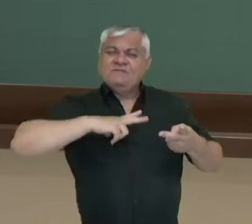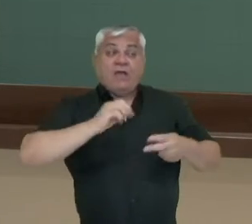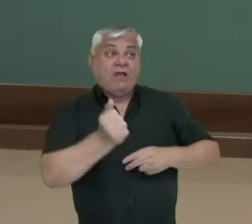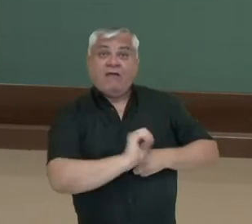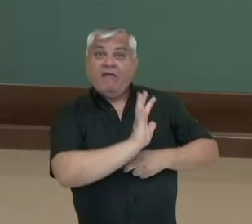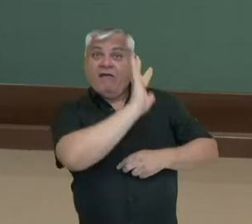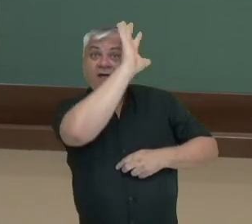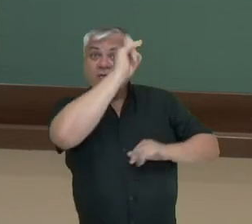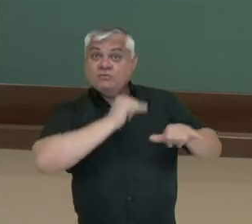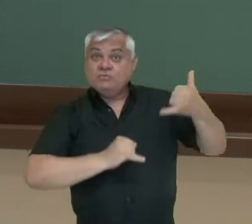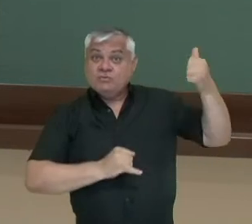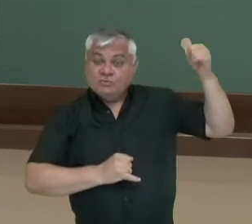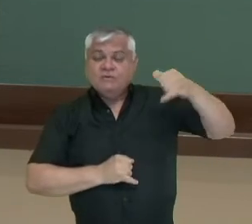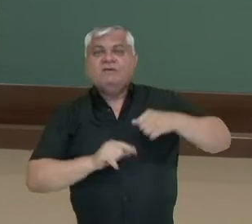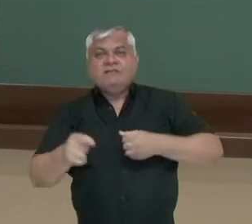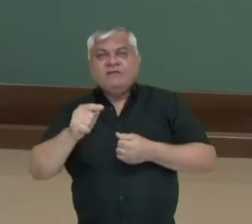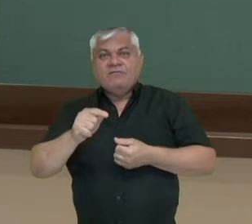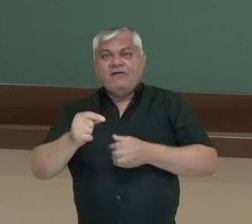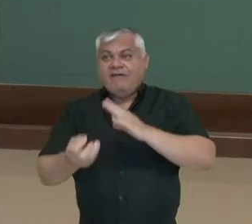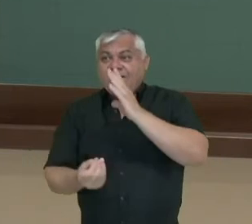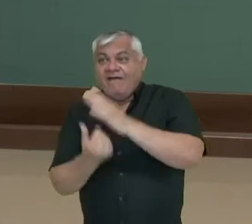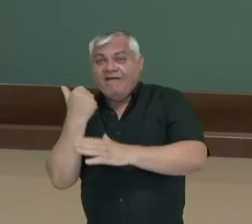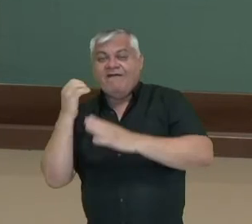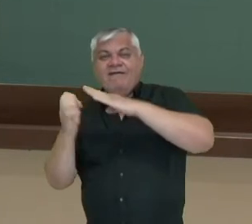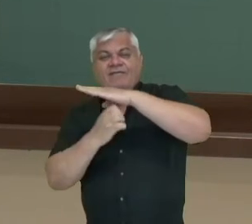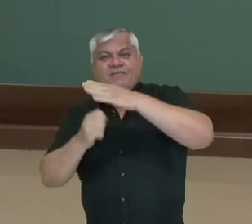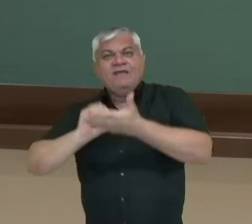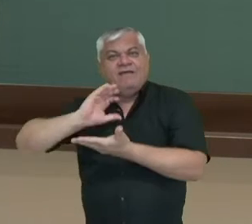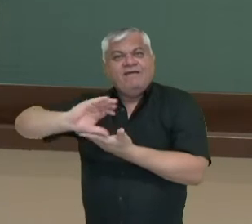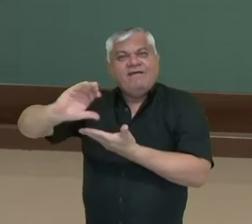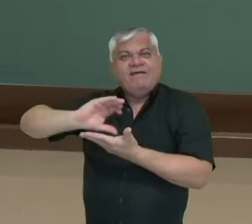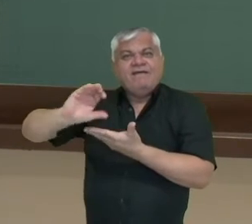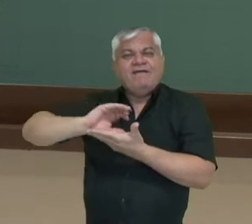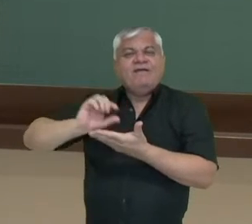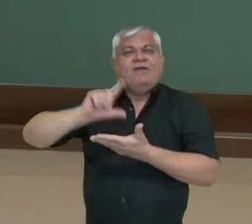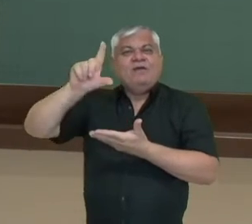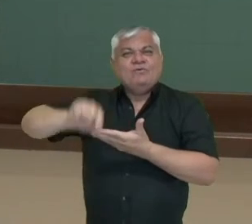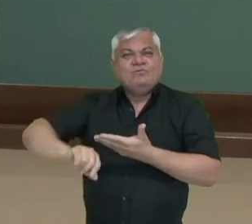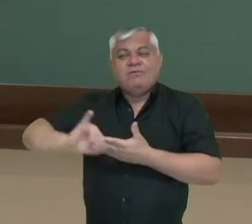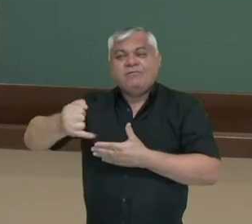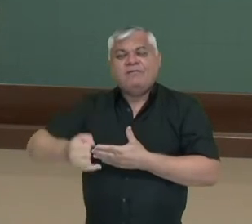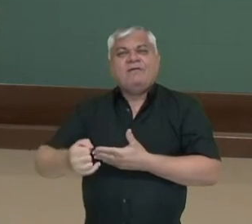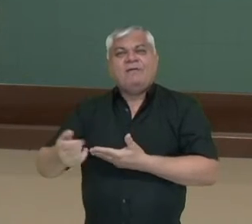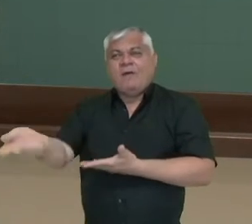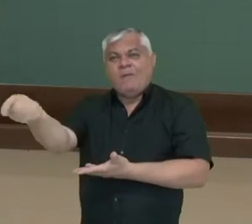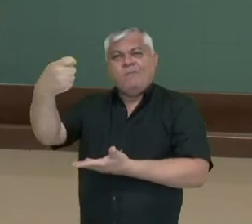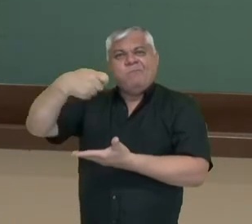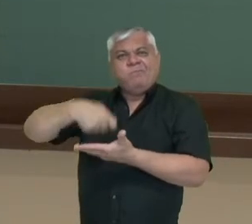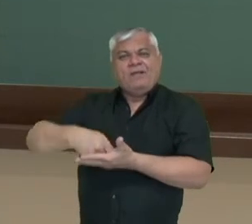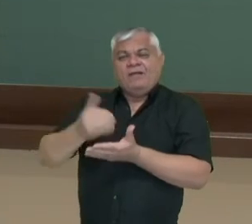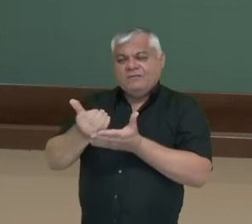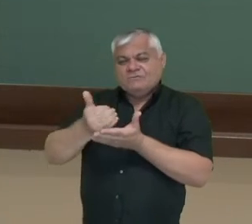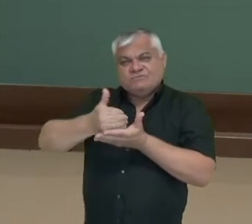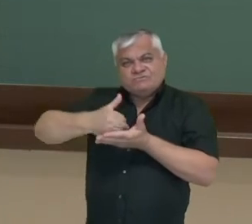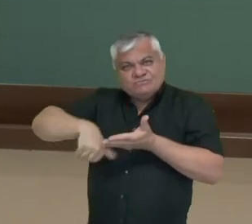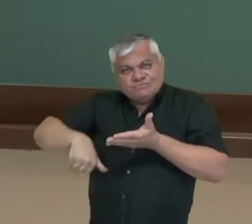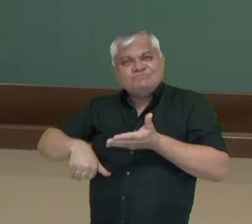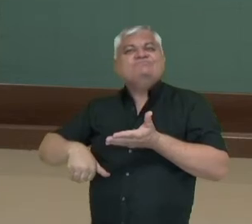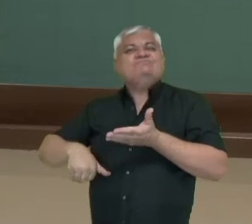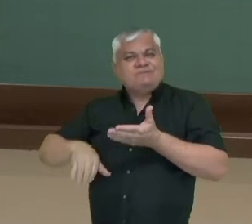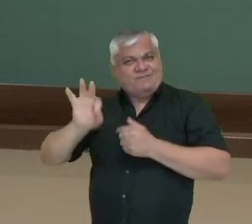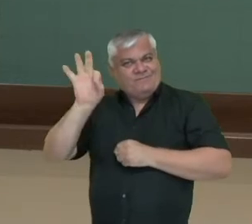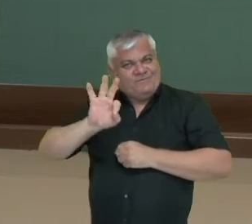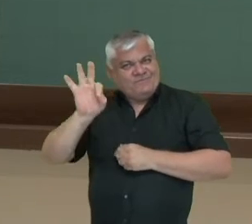tiver lucro, como você faz parte da sociedade, proporcionalmente você vai receber uma parte desses dividendos